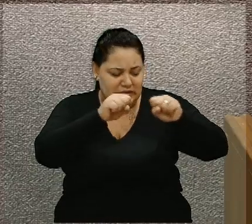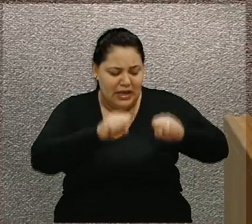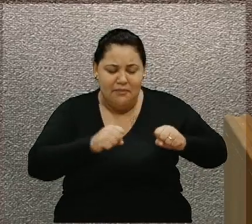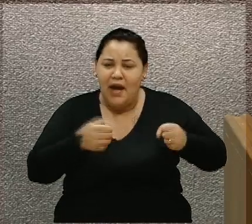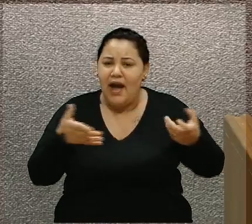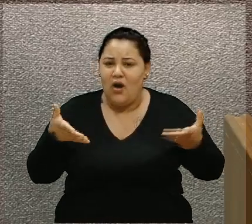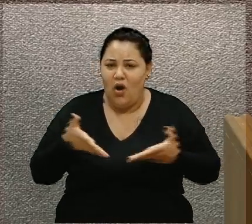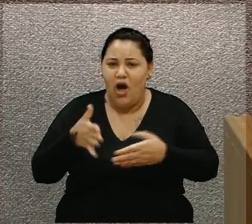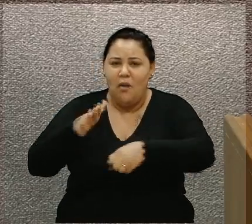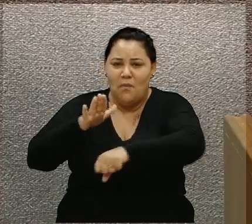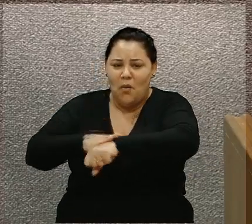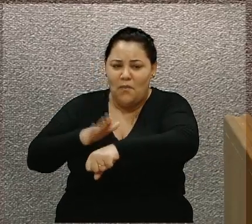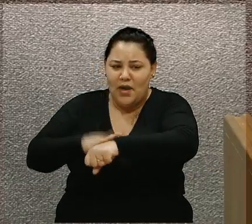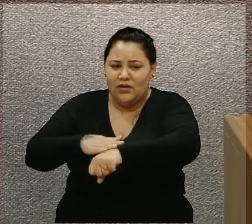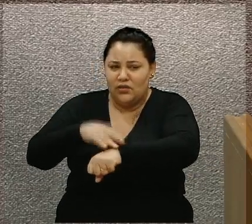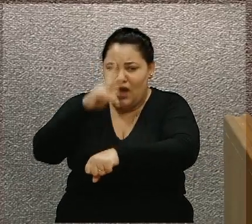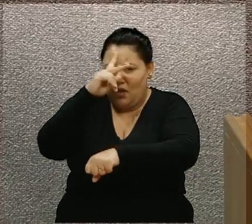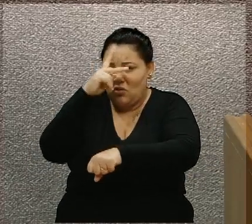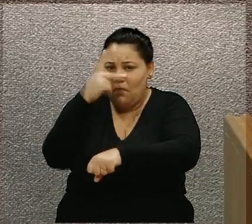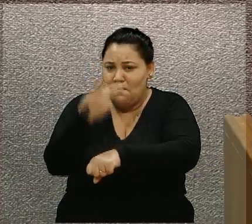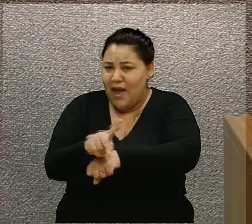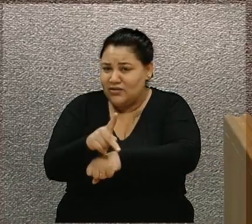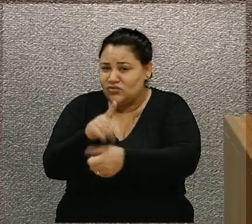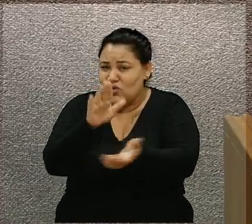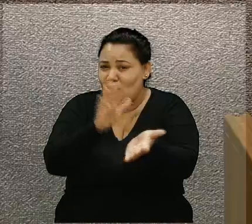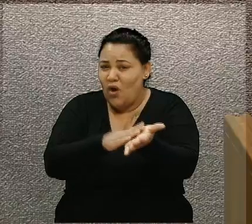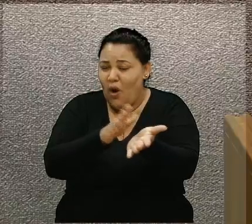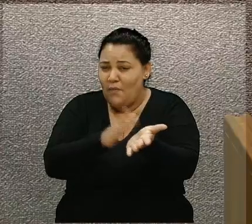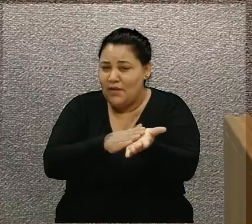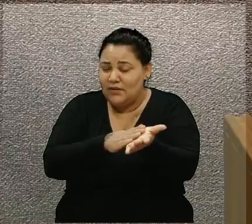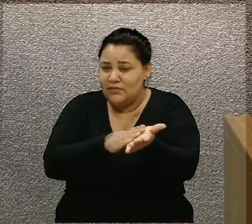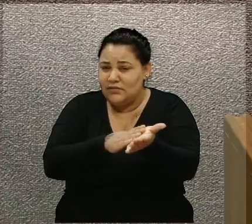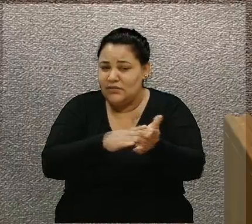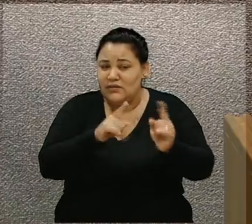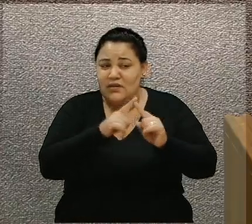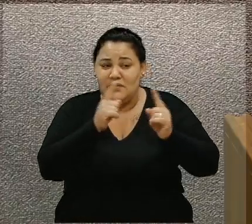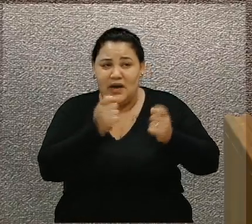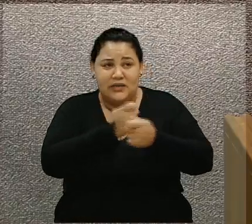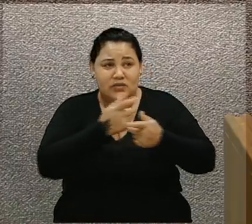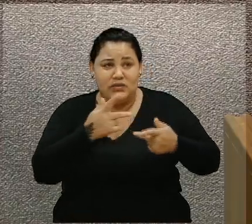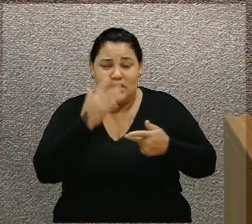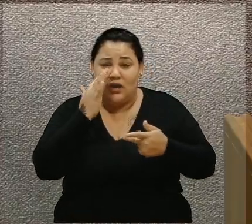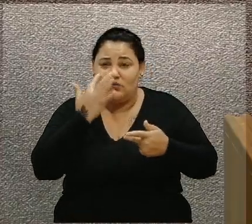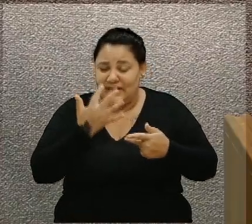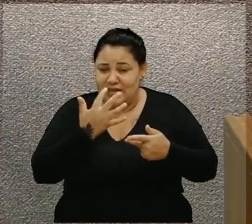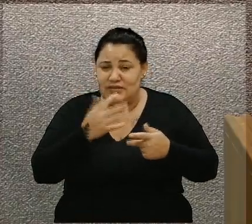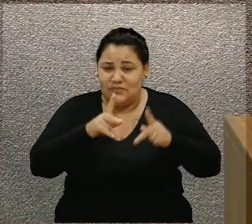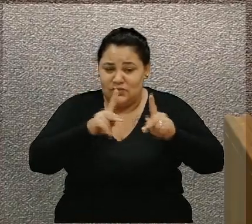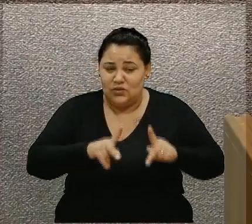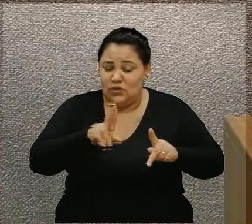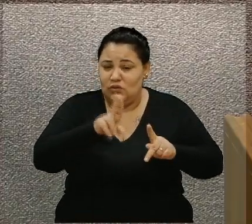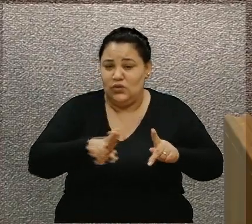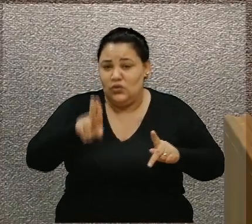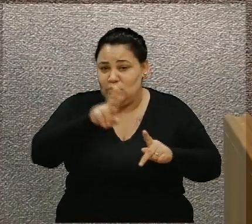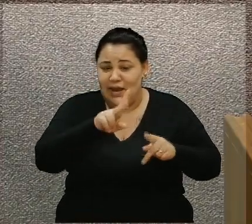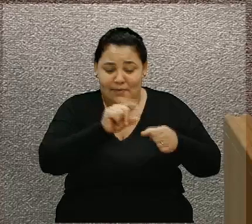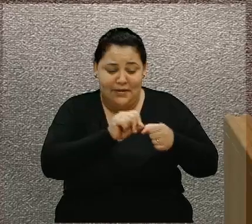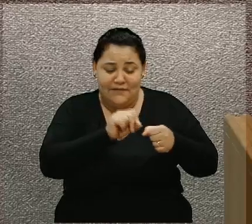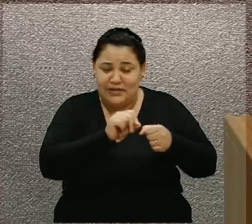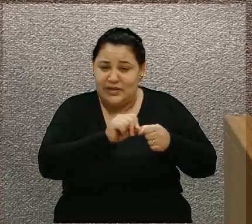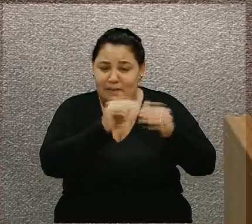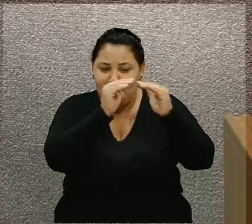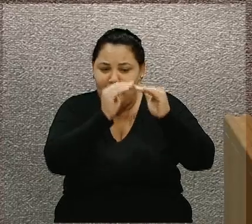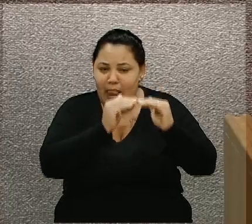momento, automaticamente é para a cobrança. Agora, as nuances que acontecem para o usuário, para que se faça de acordo com o